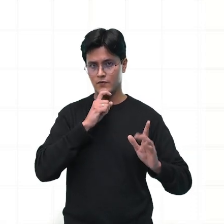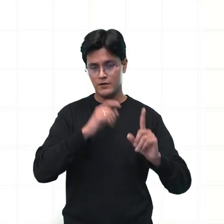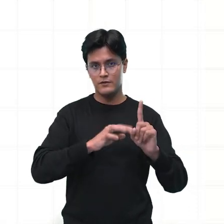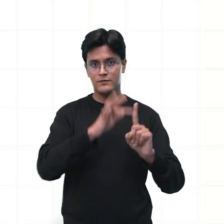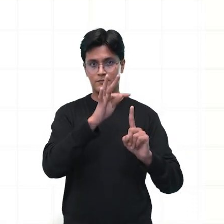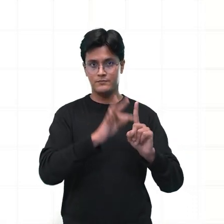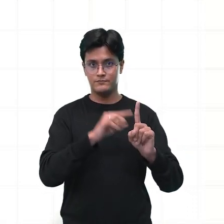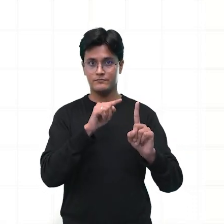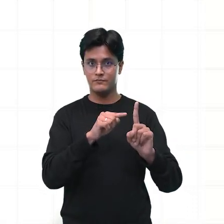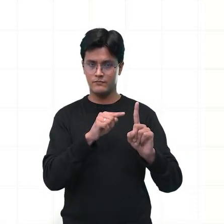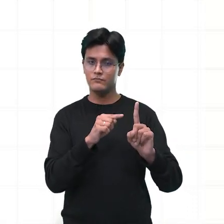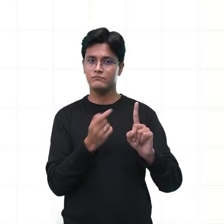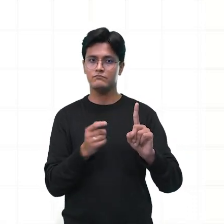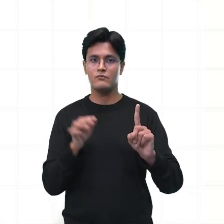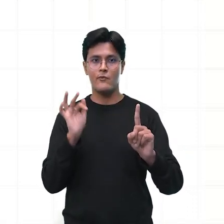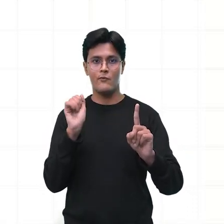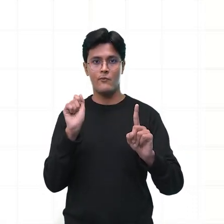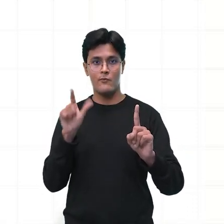de azul.